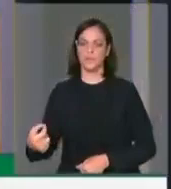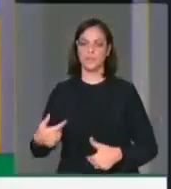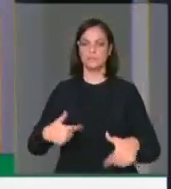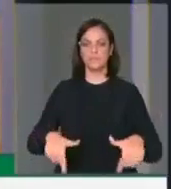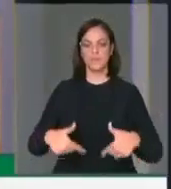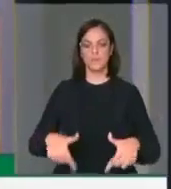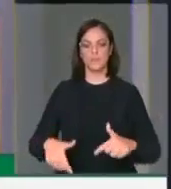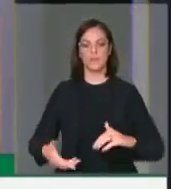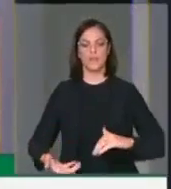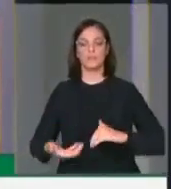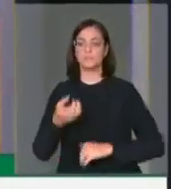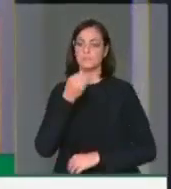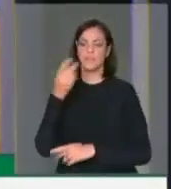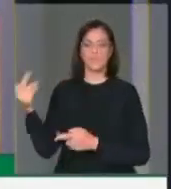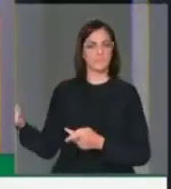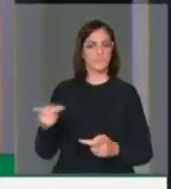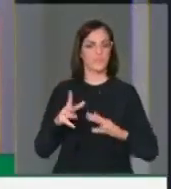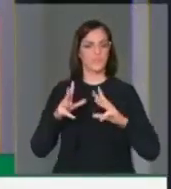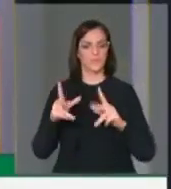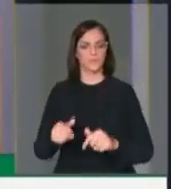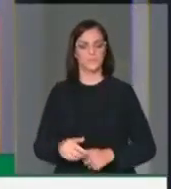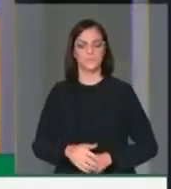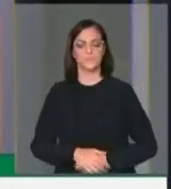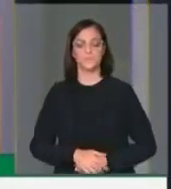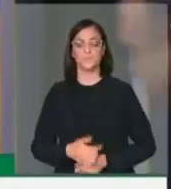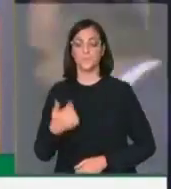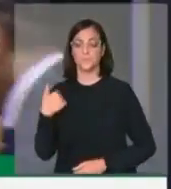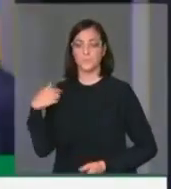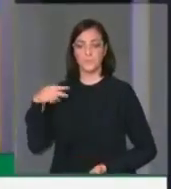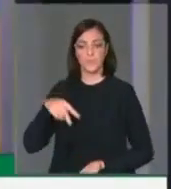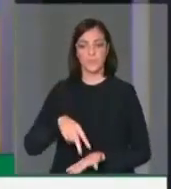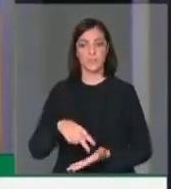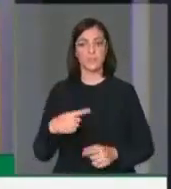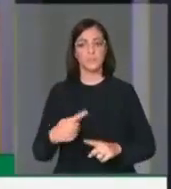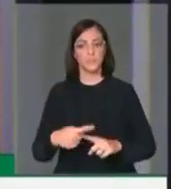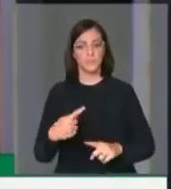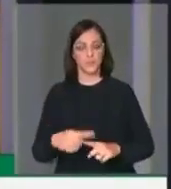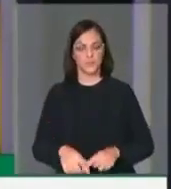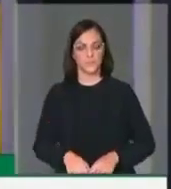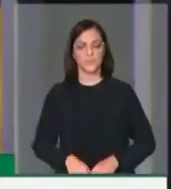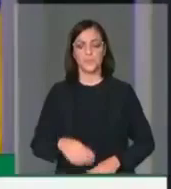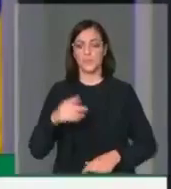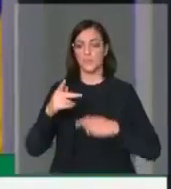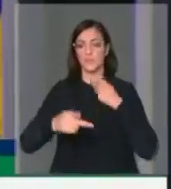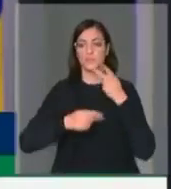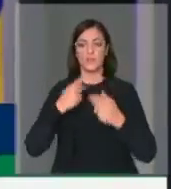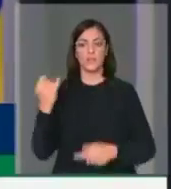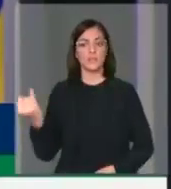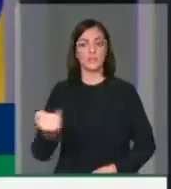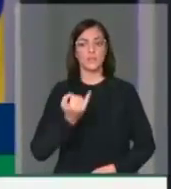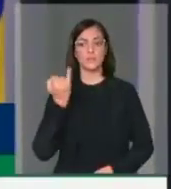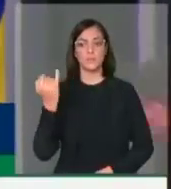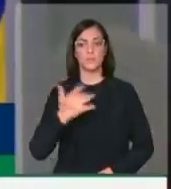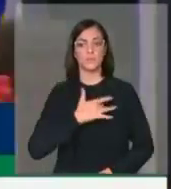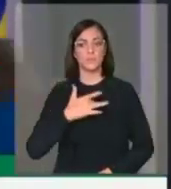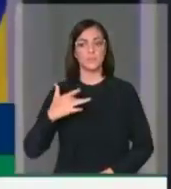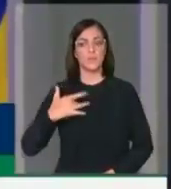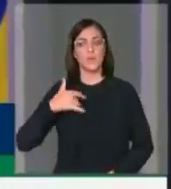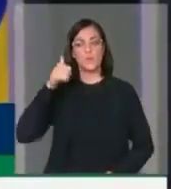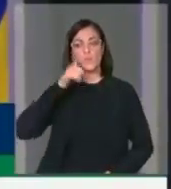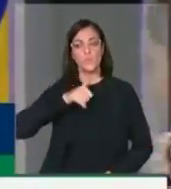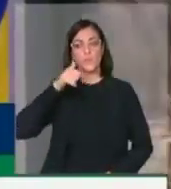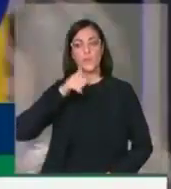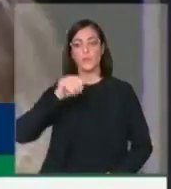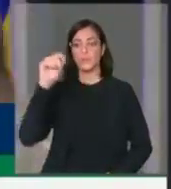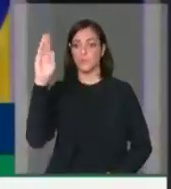Desejo a todos boas-vindas. Subo a essa tribuna para falar sobre um assunto tão relevante para a saúde das mulheres do